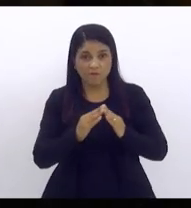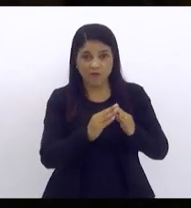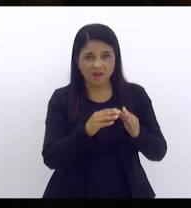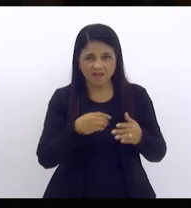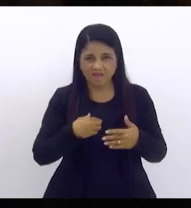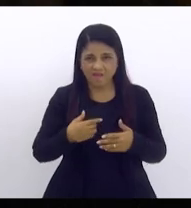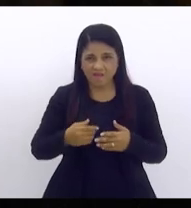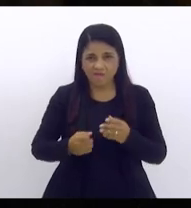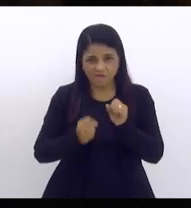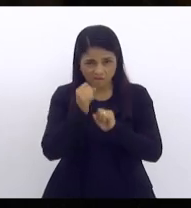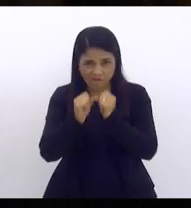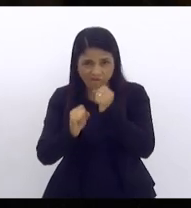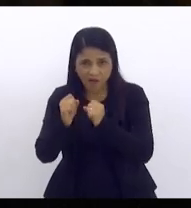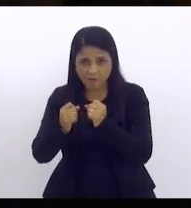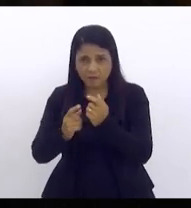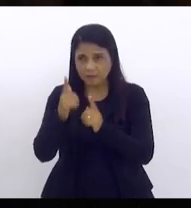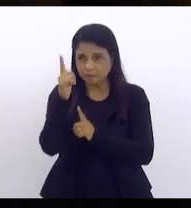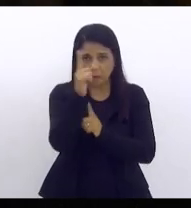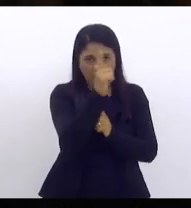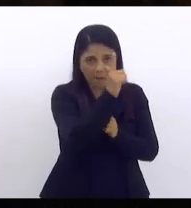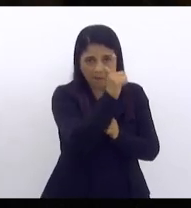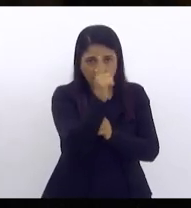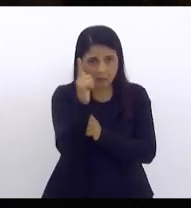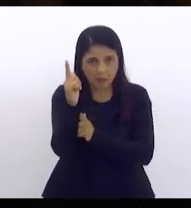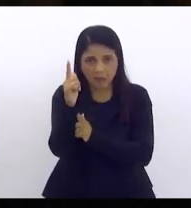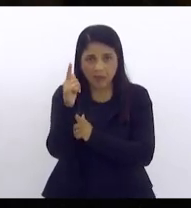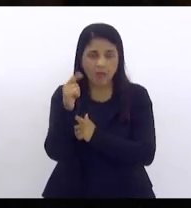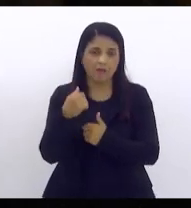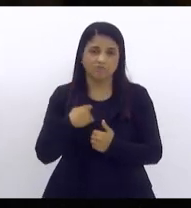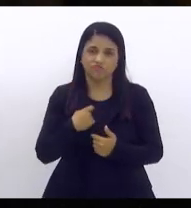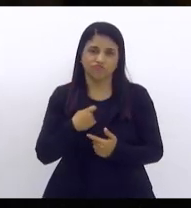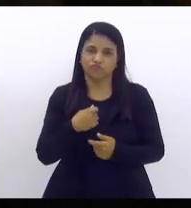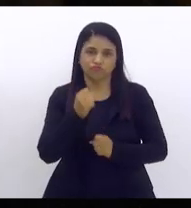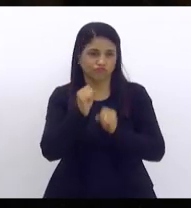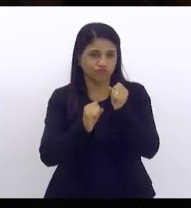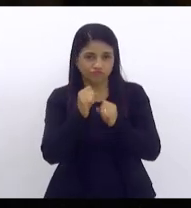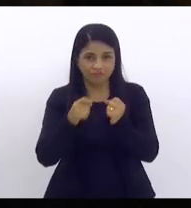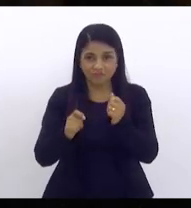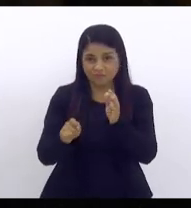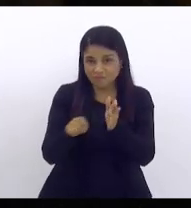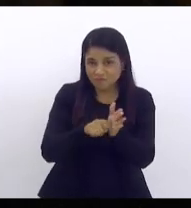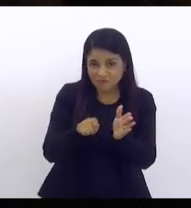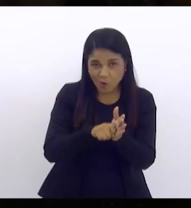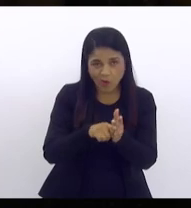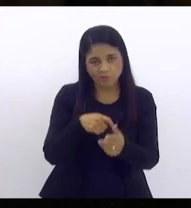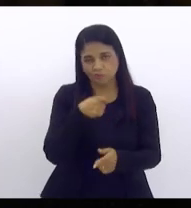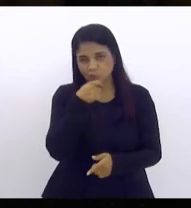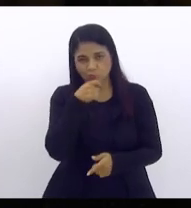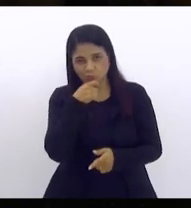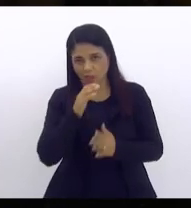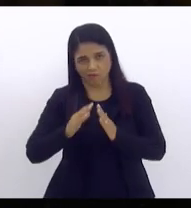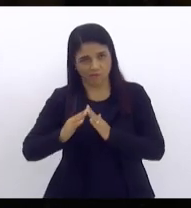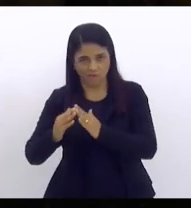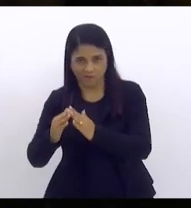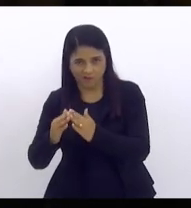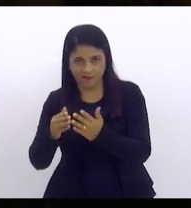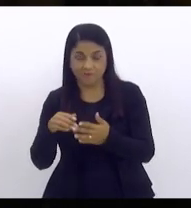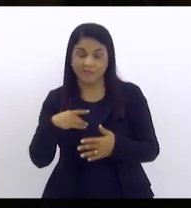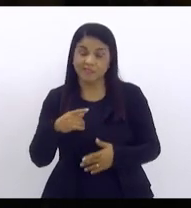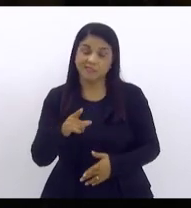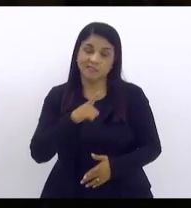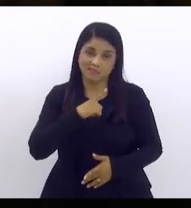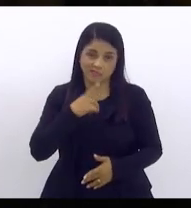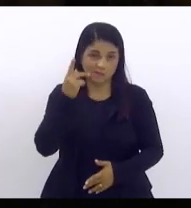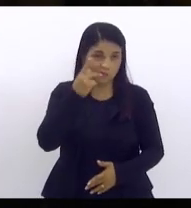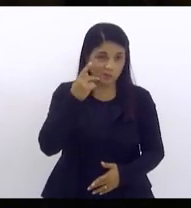fábrica de armas. Não tem fábrica e refino de drogas. Mas é evidente que se a gente tem uma política pública de